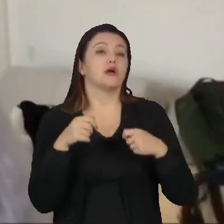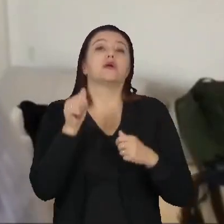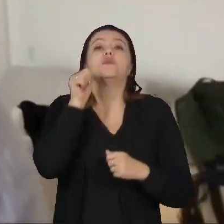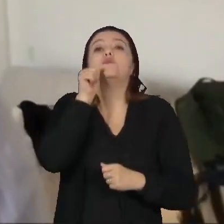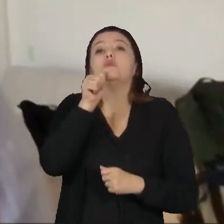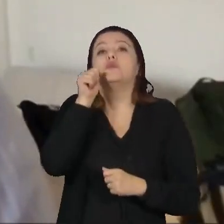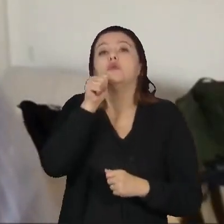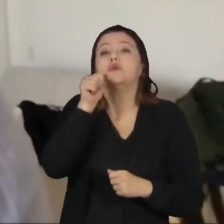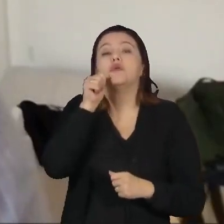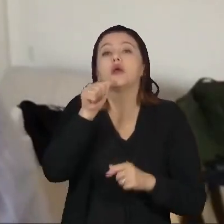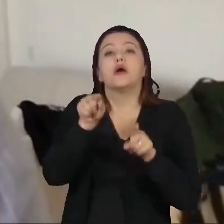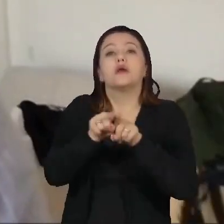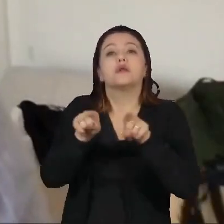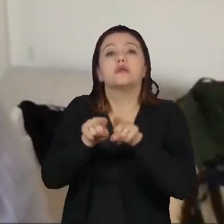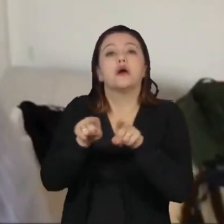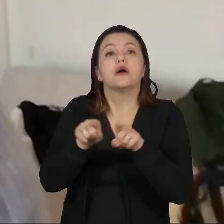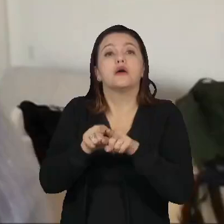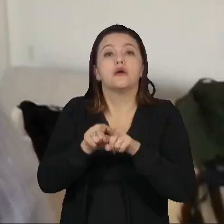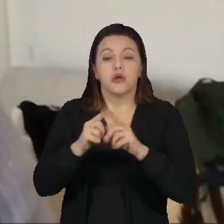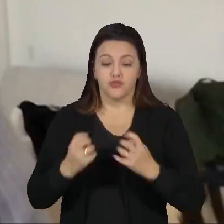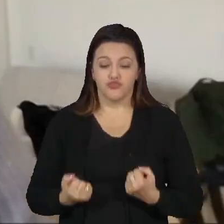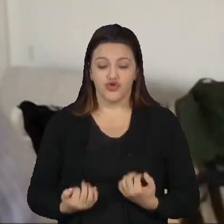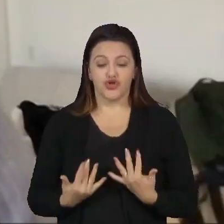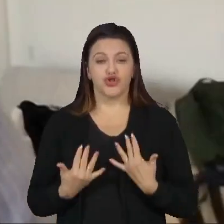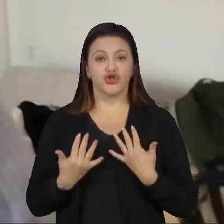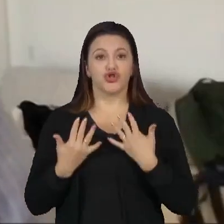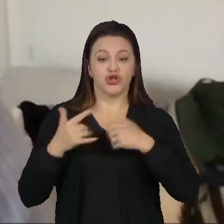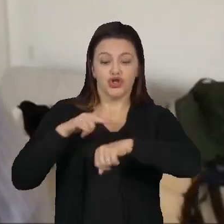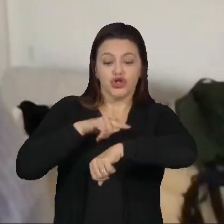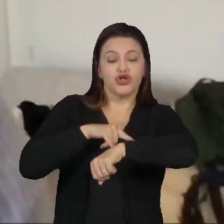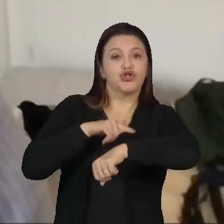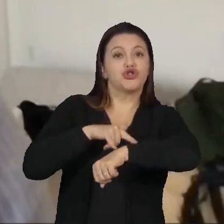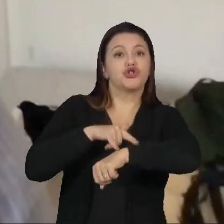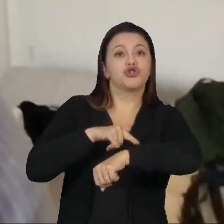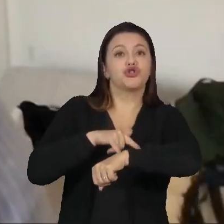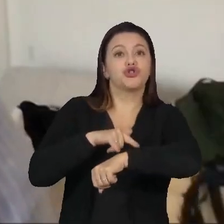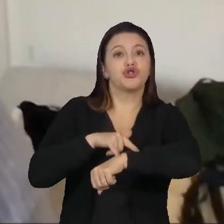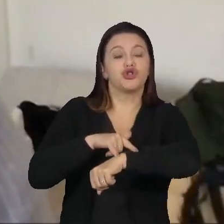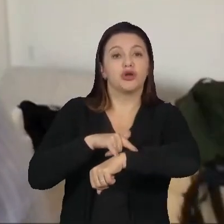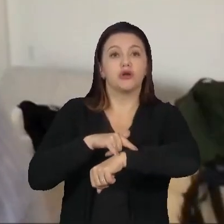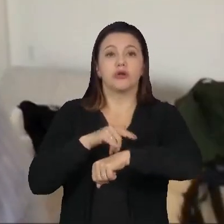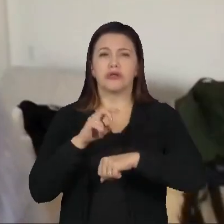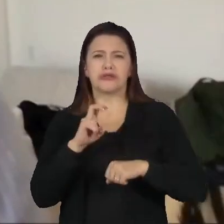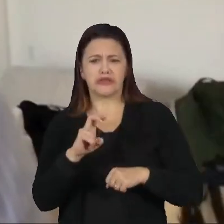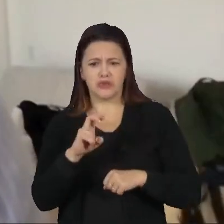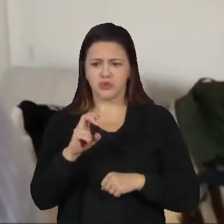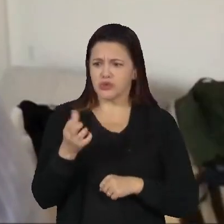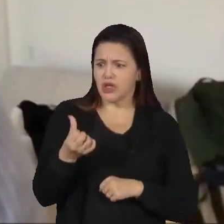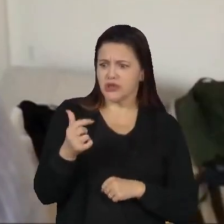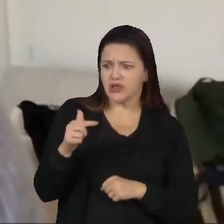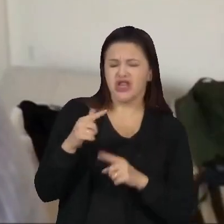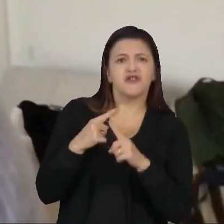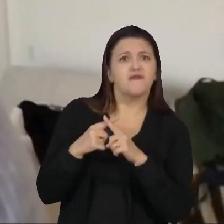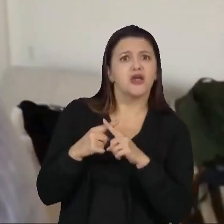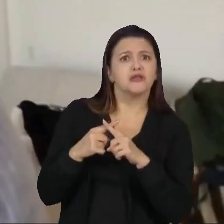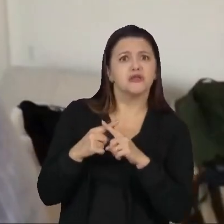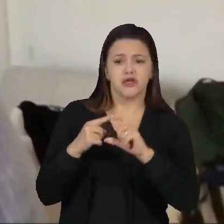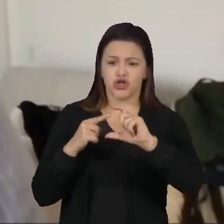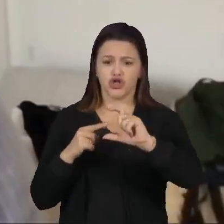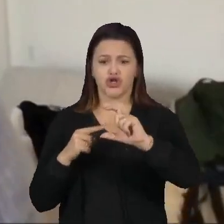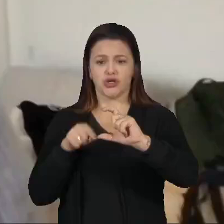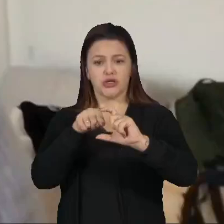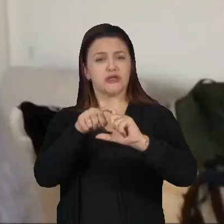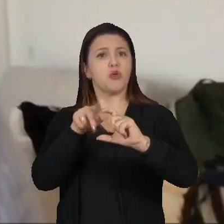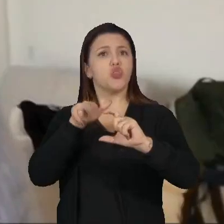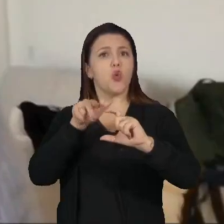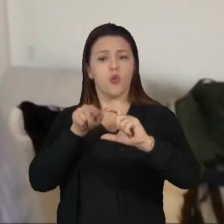mulheres que têm suspeitas de infecção de urina, que tratam 5, 6, 7 vezes, o exame nunca mostra uma infecção de